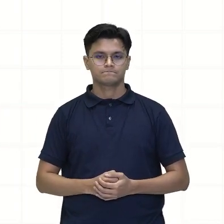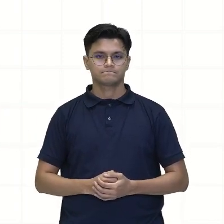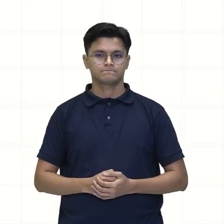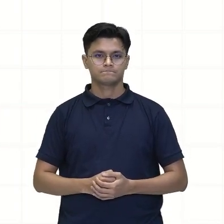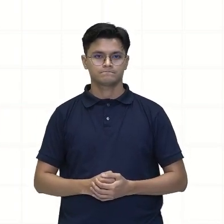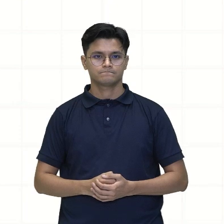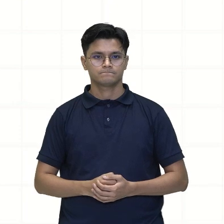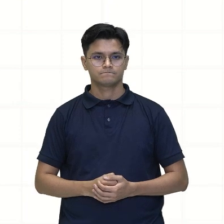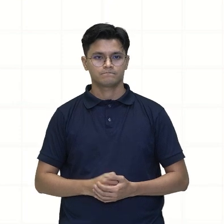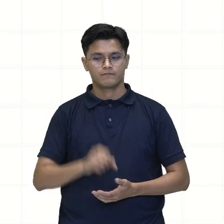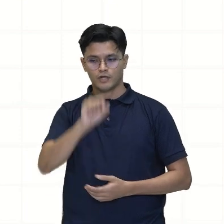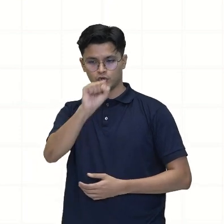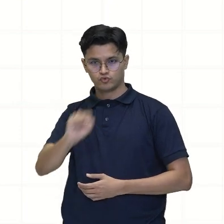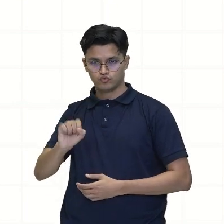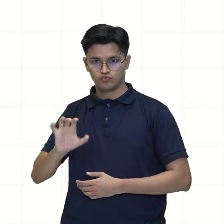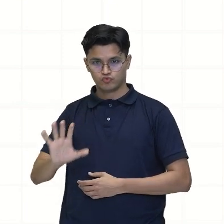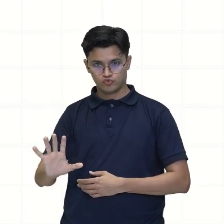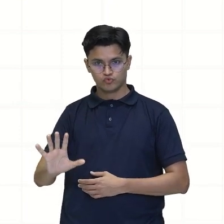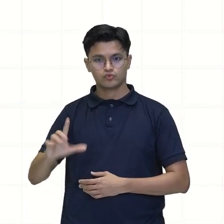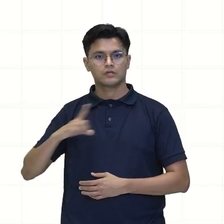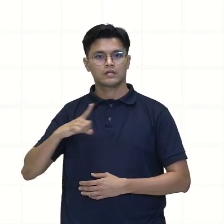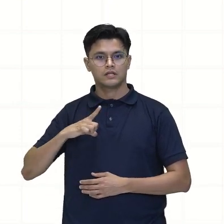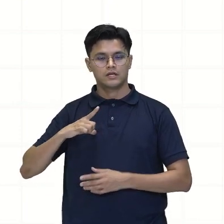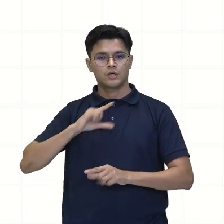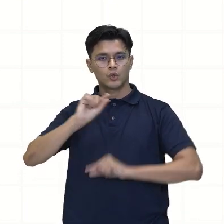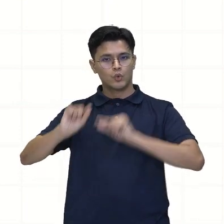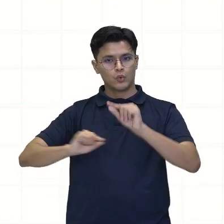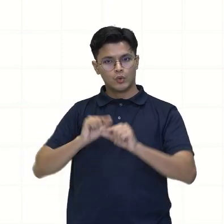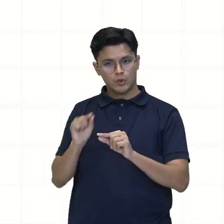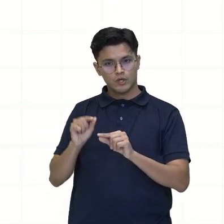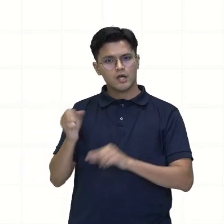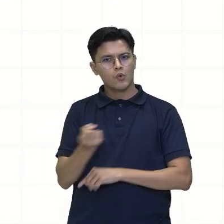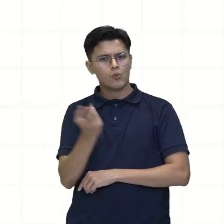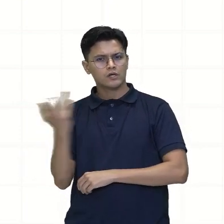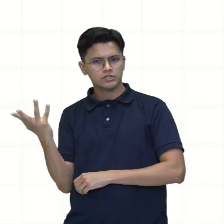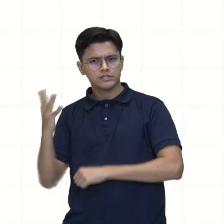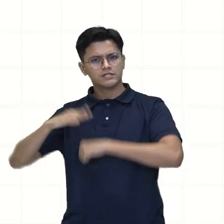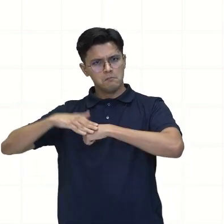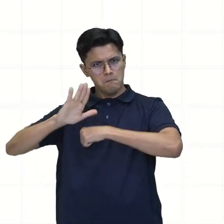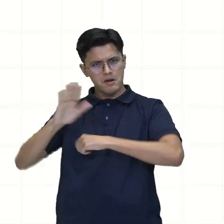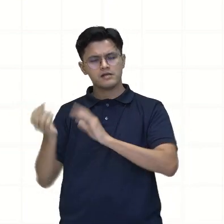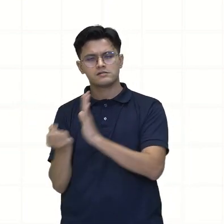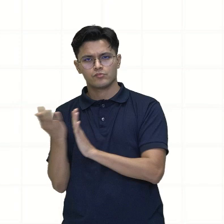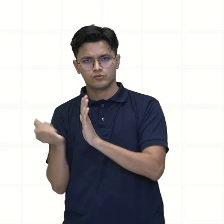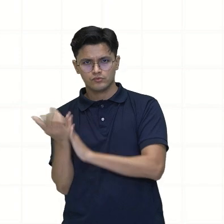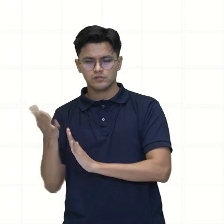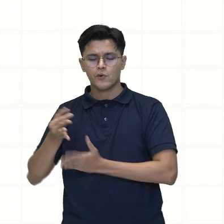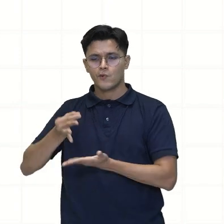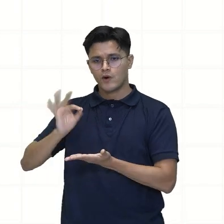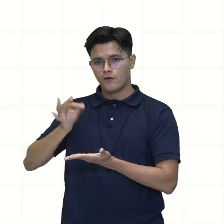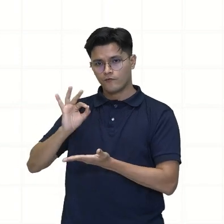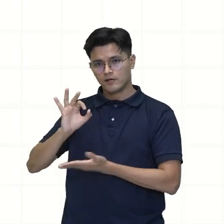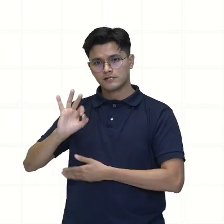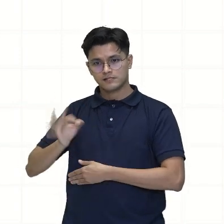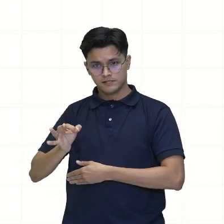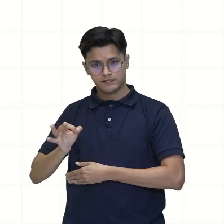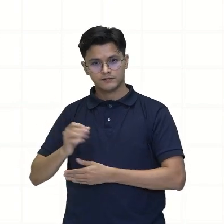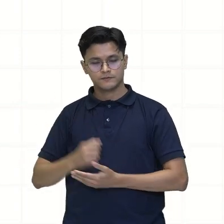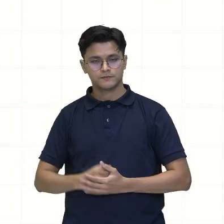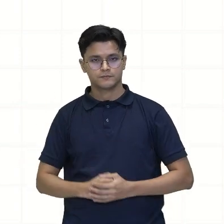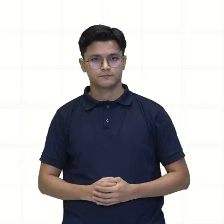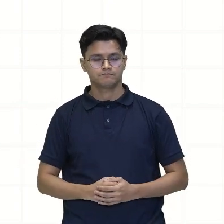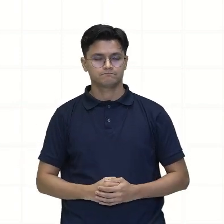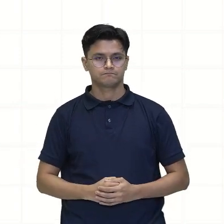região sudeste do Brasil, nós temos essa maior produção de café. E a produção do café